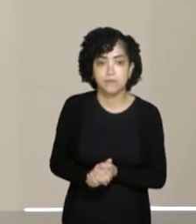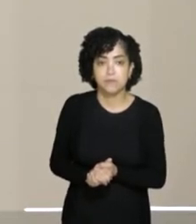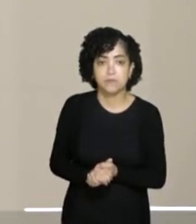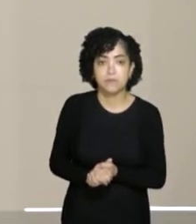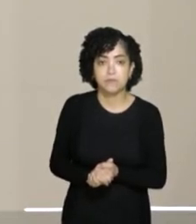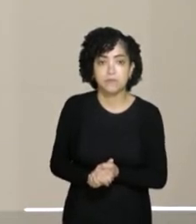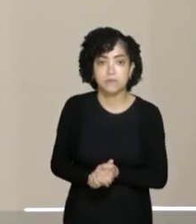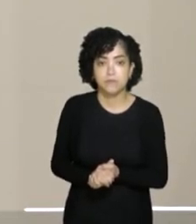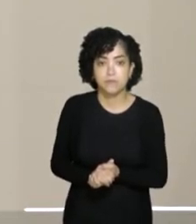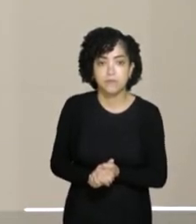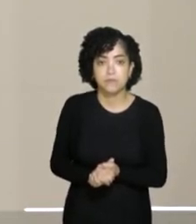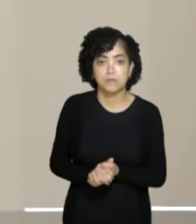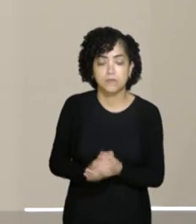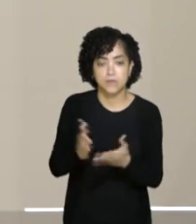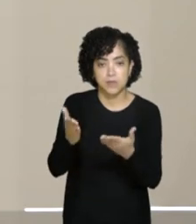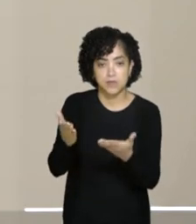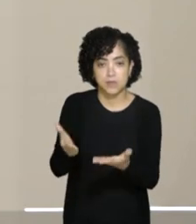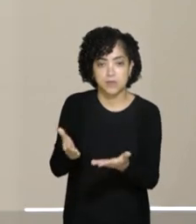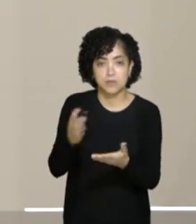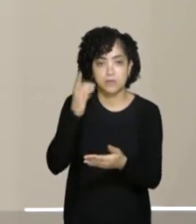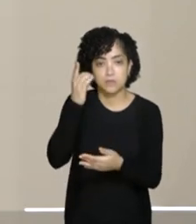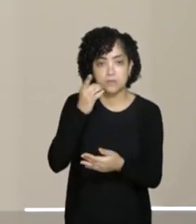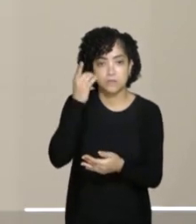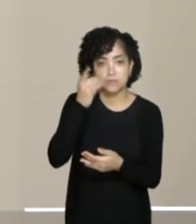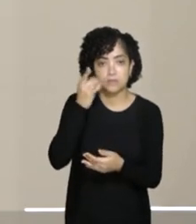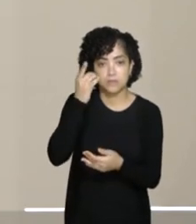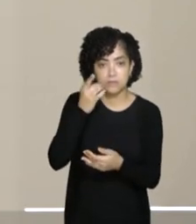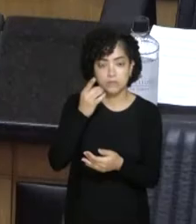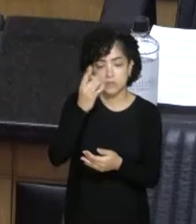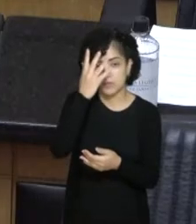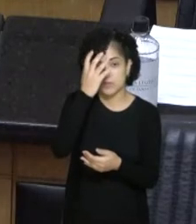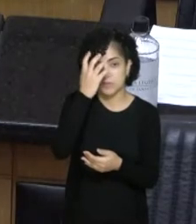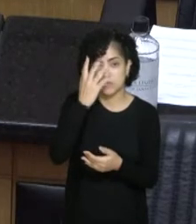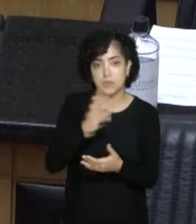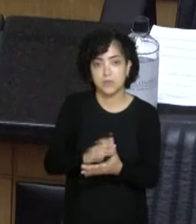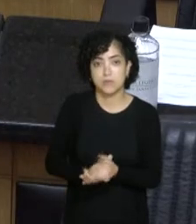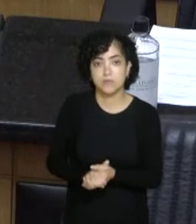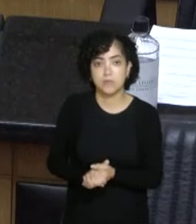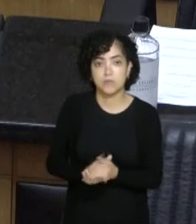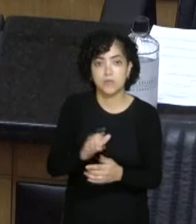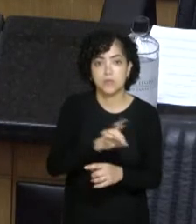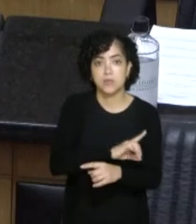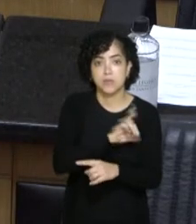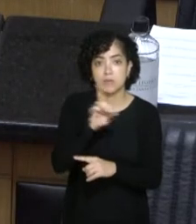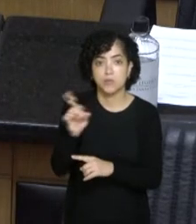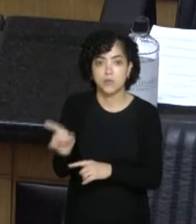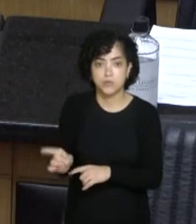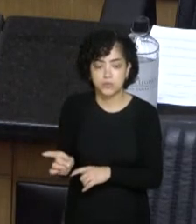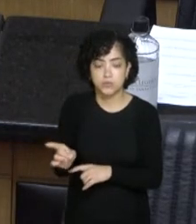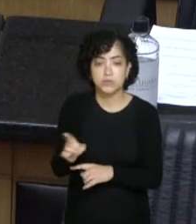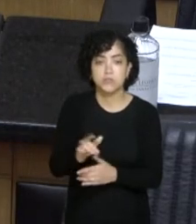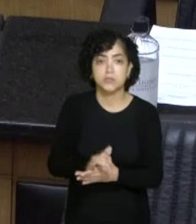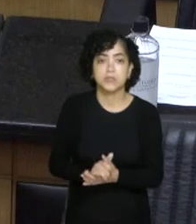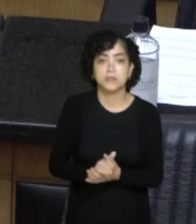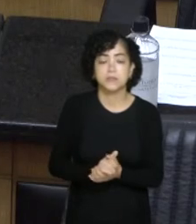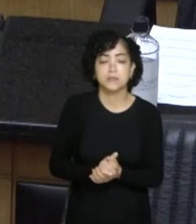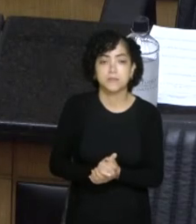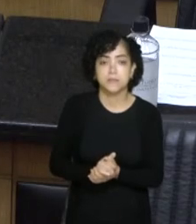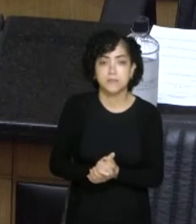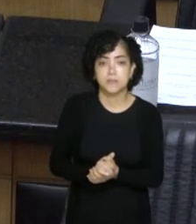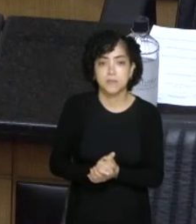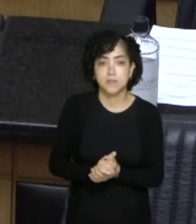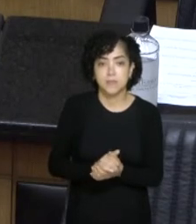Ainda concedo a palavra ao deputado Ismael. Bom dia, senhor presidente, senhores deputados, deputadas.